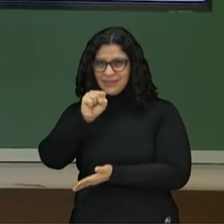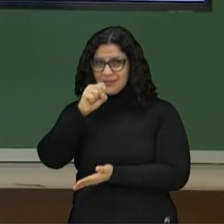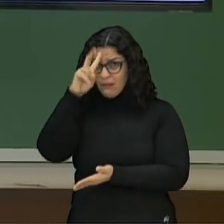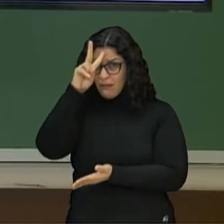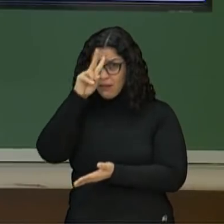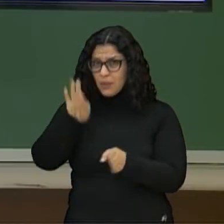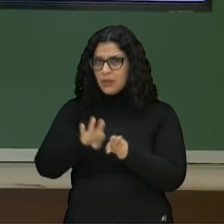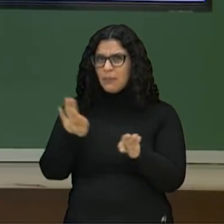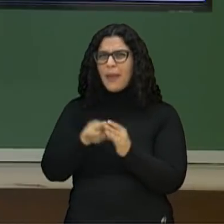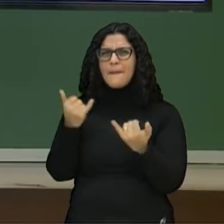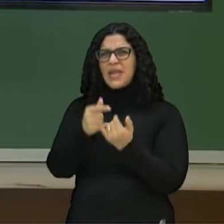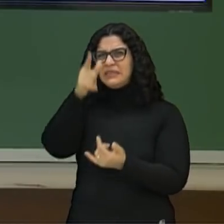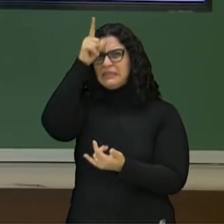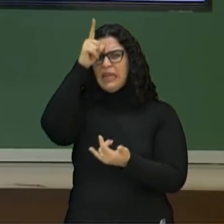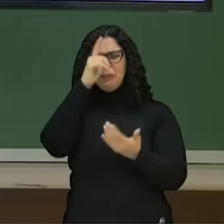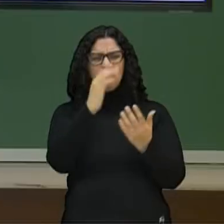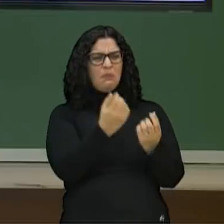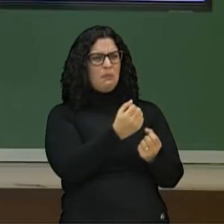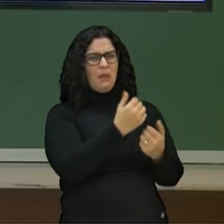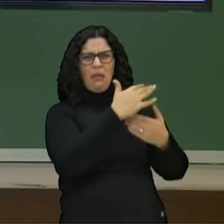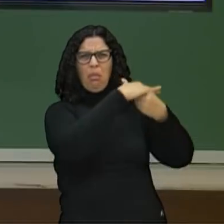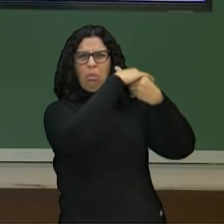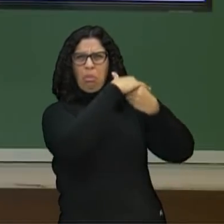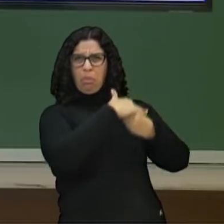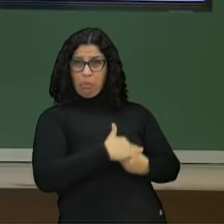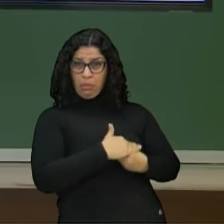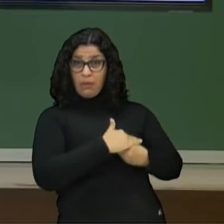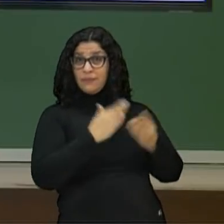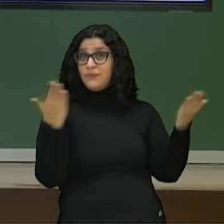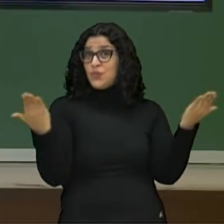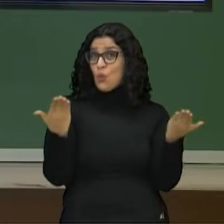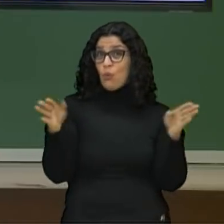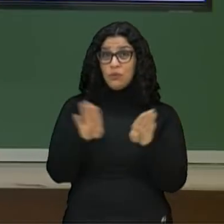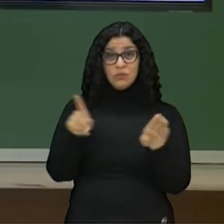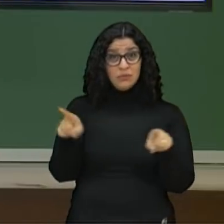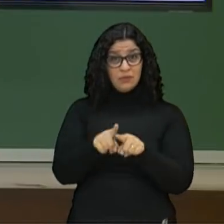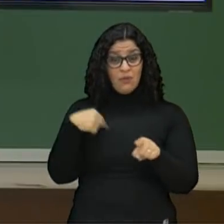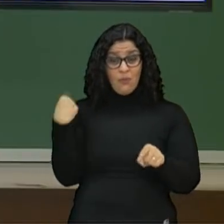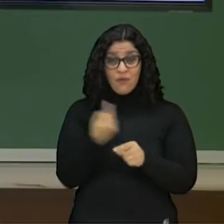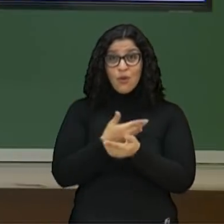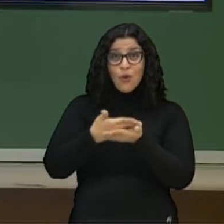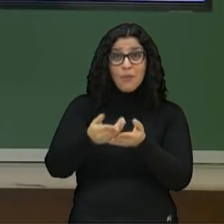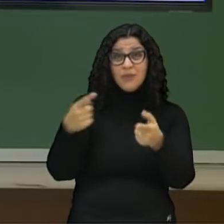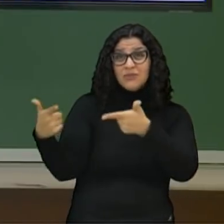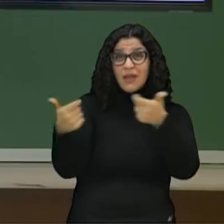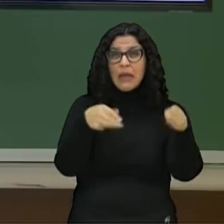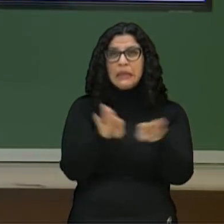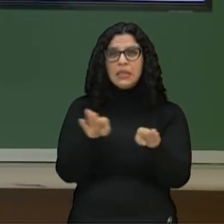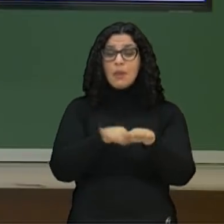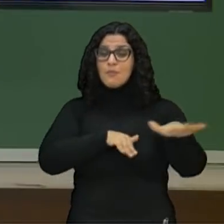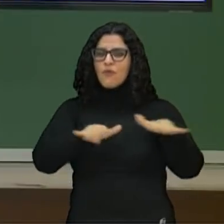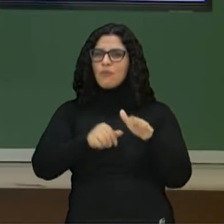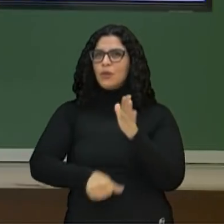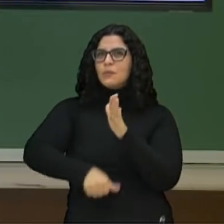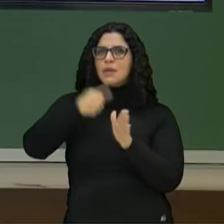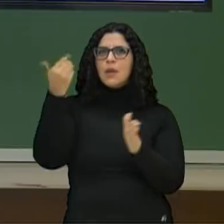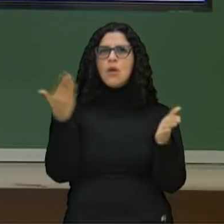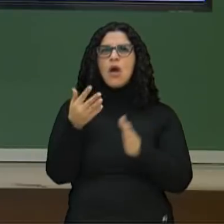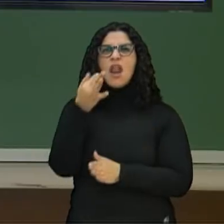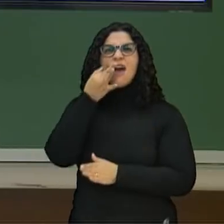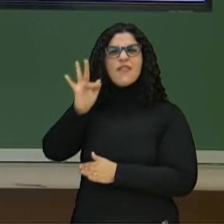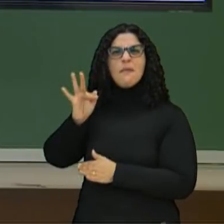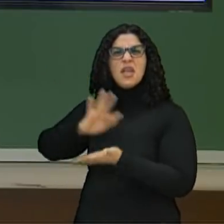considerado humilhante pela Alemanha. E você vai ver na aula de hoje, no iniciozinho da guerra, primeiros movimentos, a França